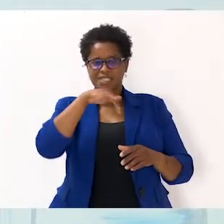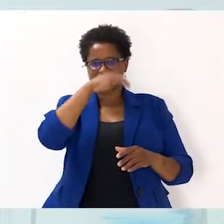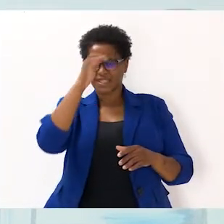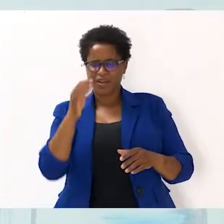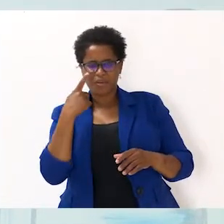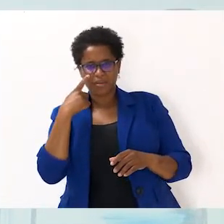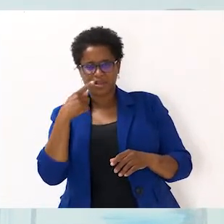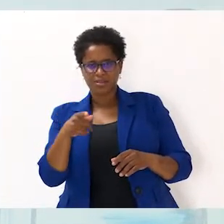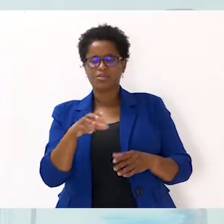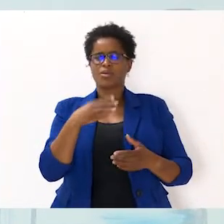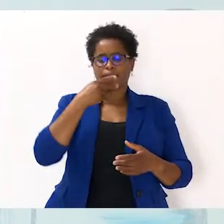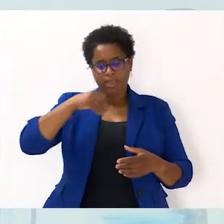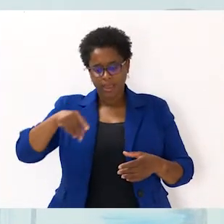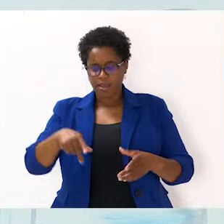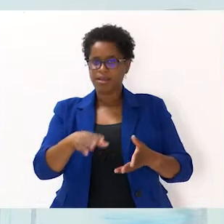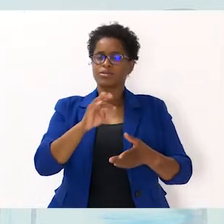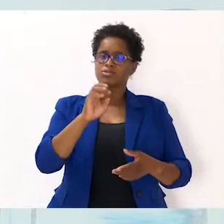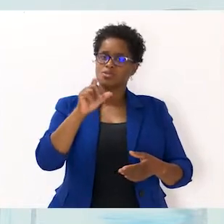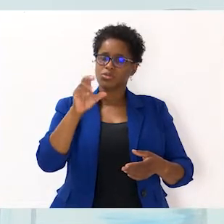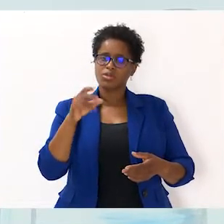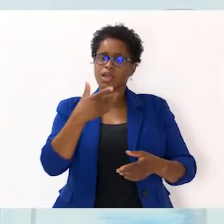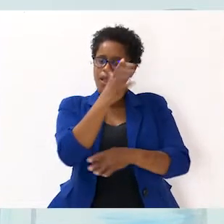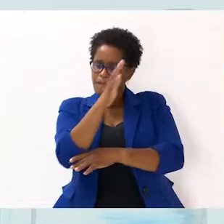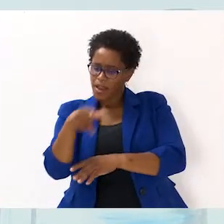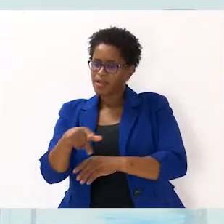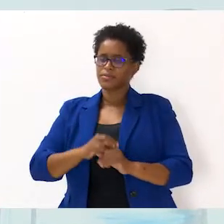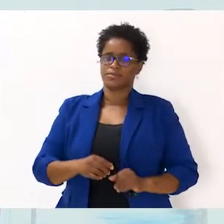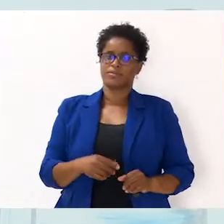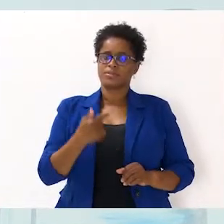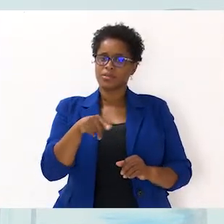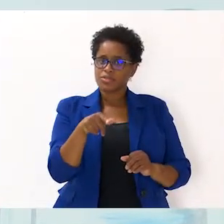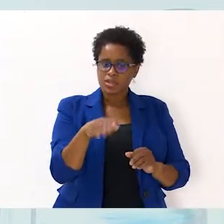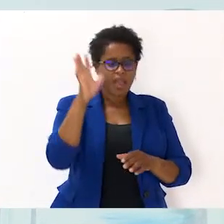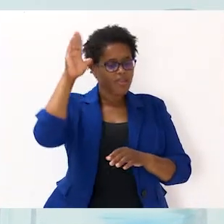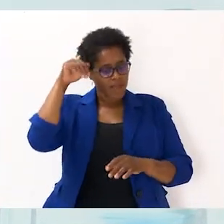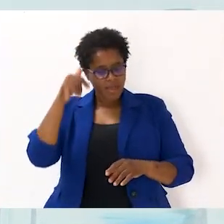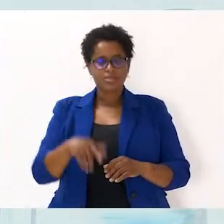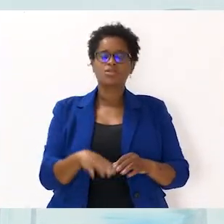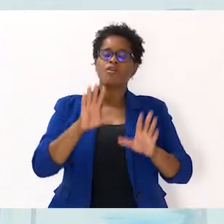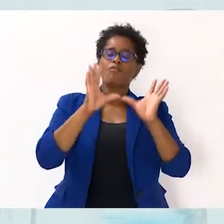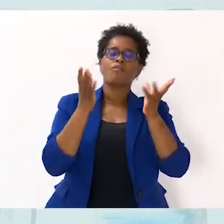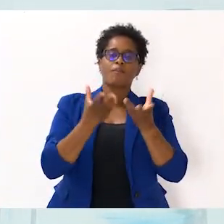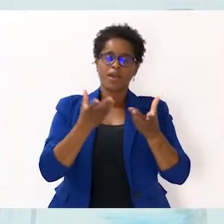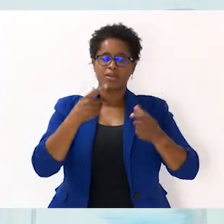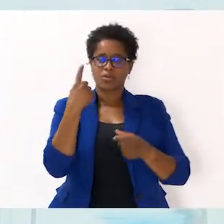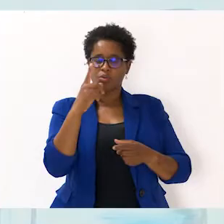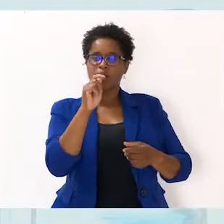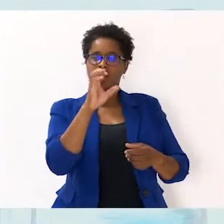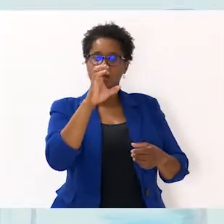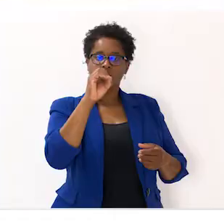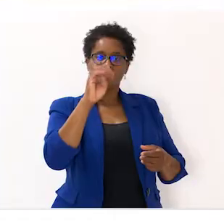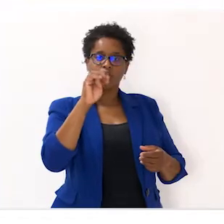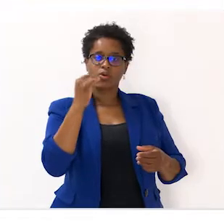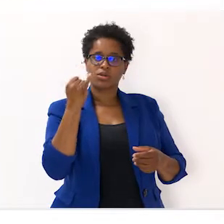aqui uma rocha, o solo, temos aqui a vegetação, temos aqui os animais, formando um